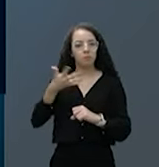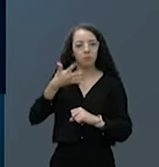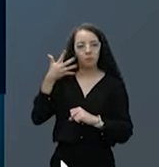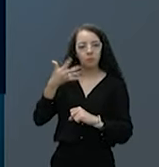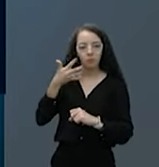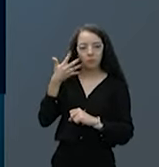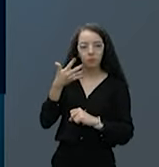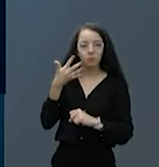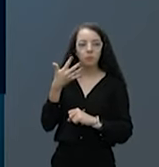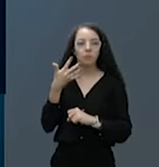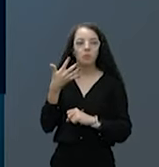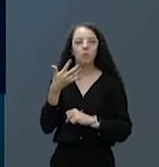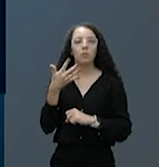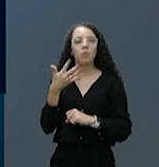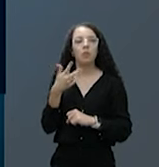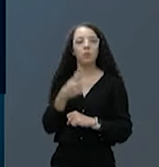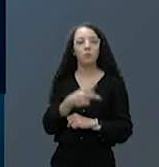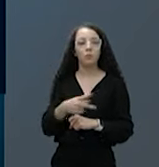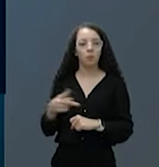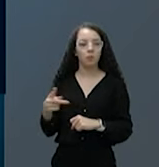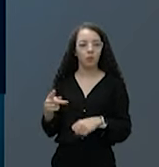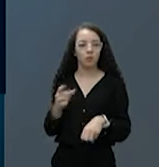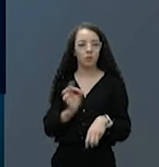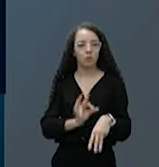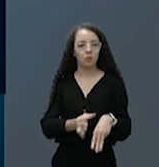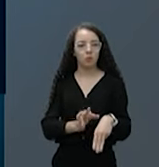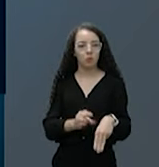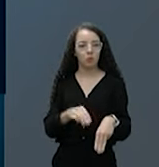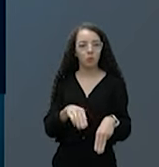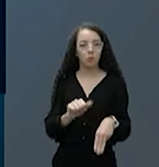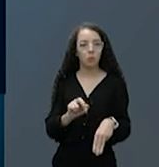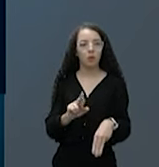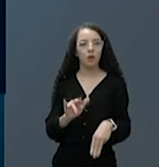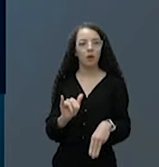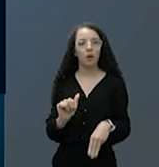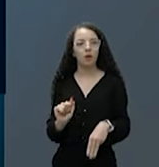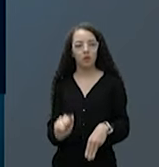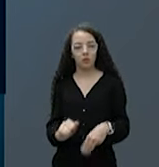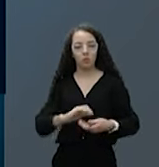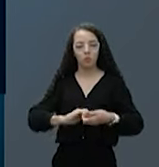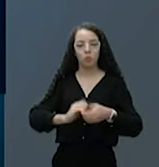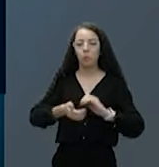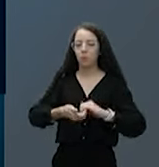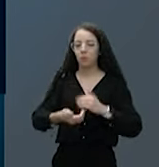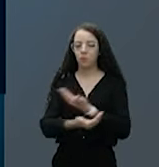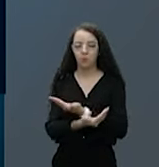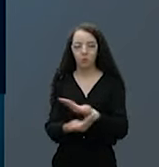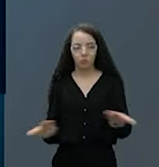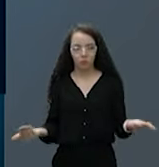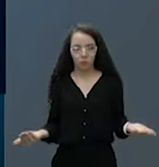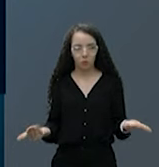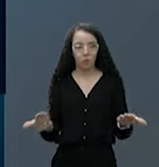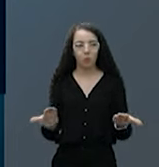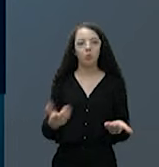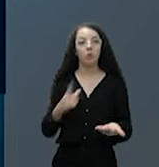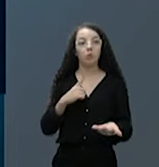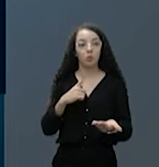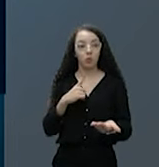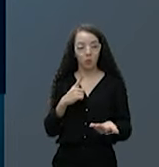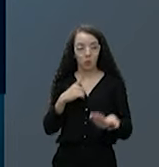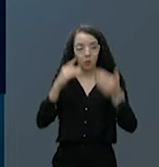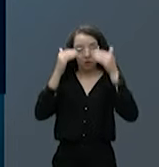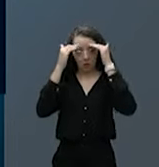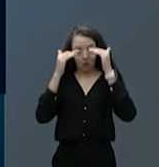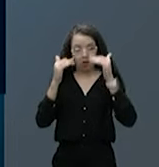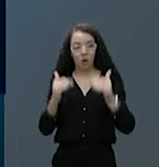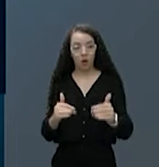Senhora presidente Maria Tereza, na pessoa de quem cumprimento a todos nesta sessão, e que eu tive a honra e o privilégio de ser